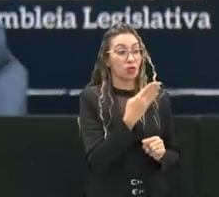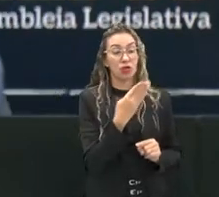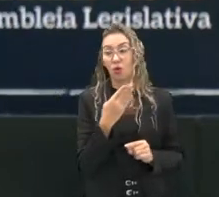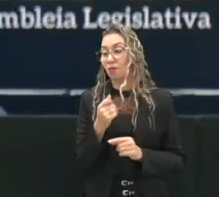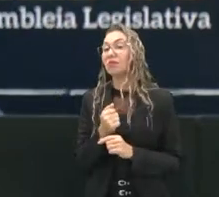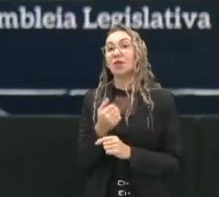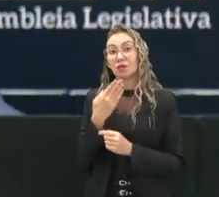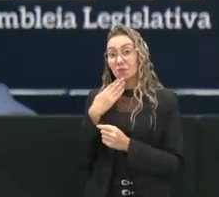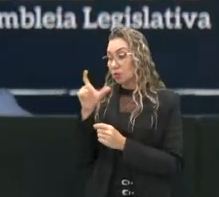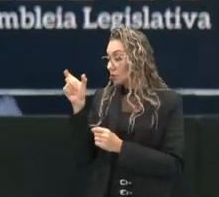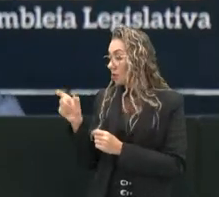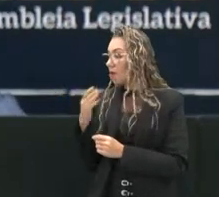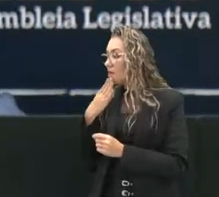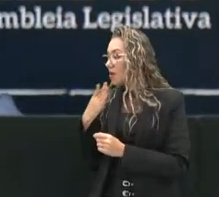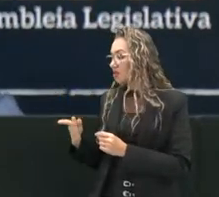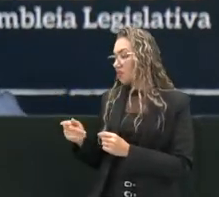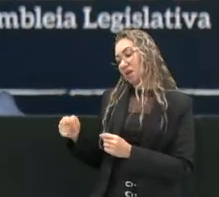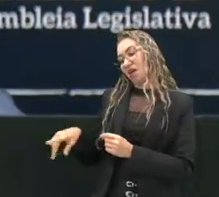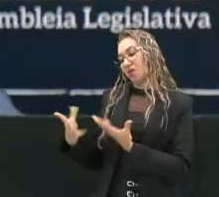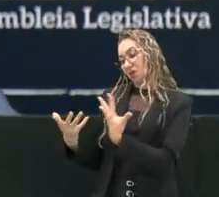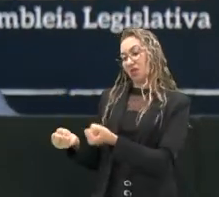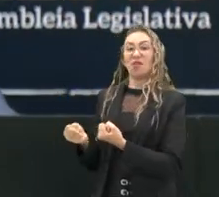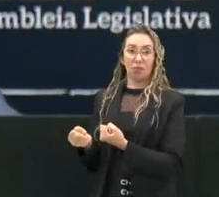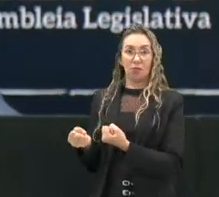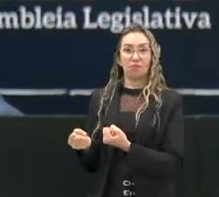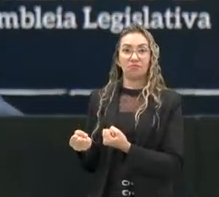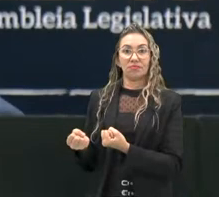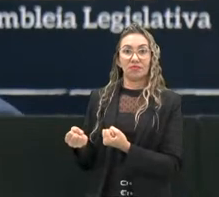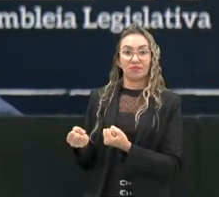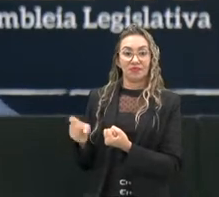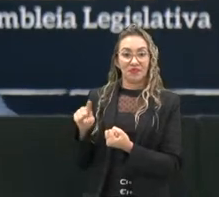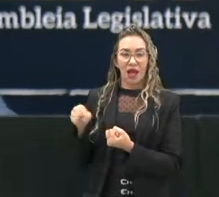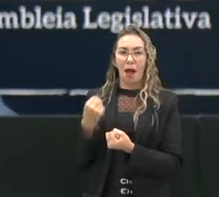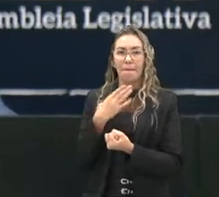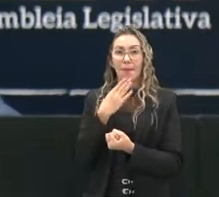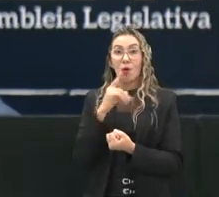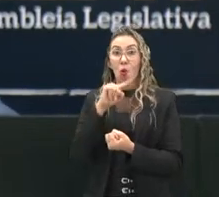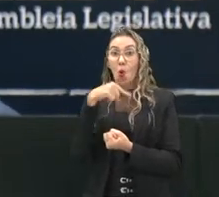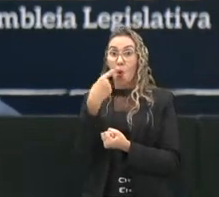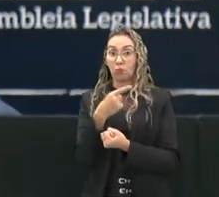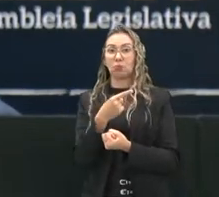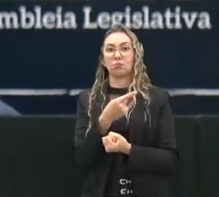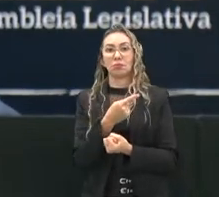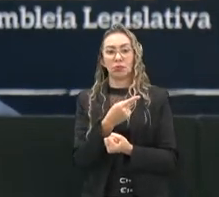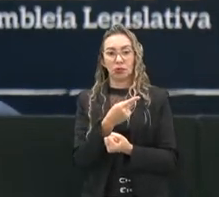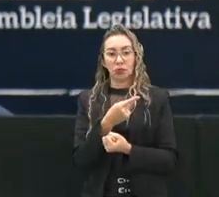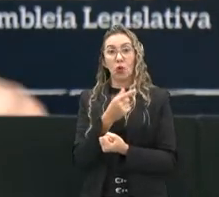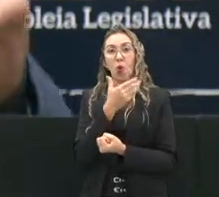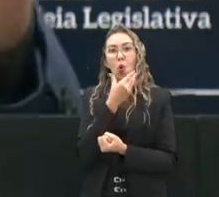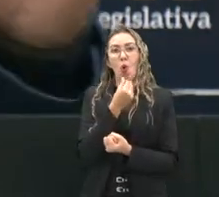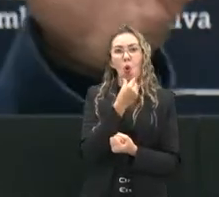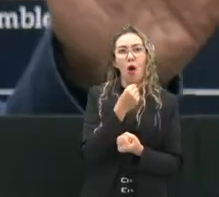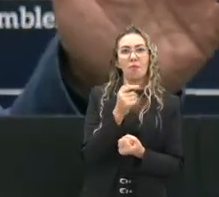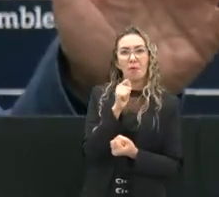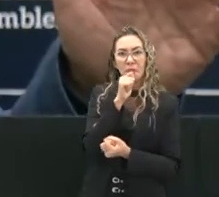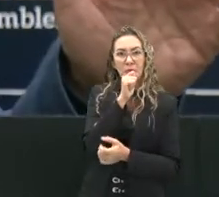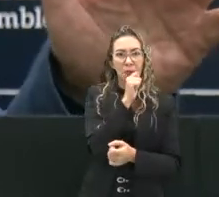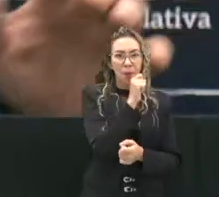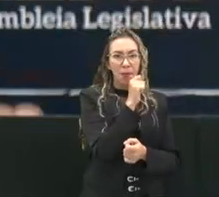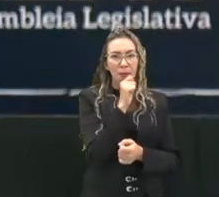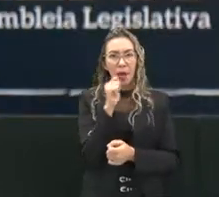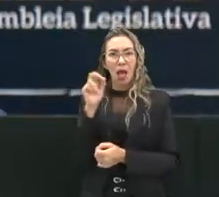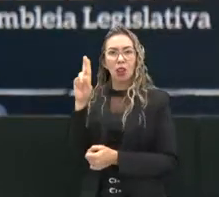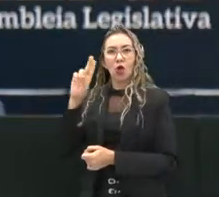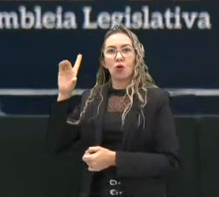dispor, ele contratou a peso de ouro o jornalista Davi Nasser, brilhante